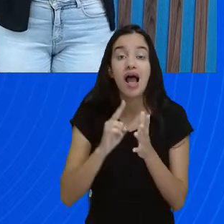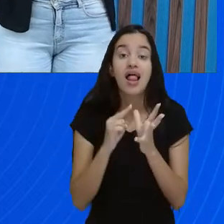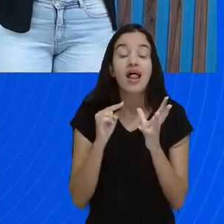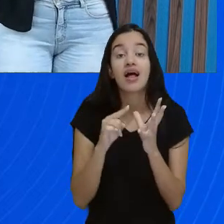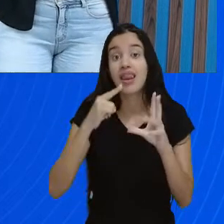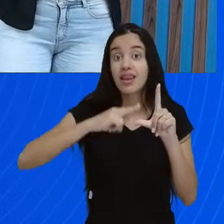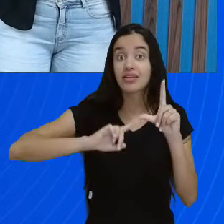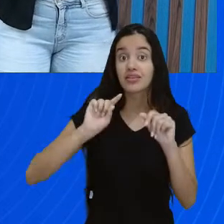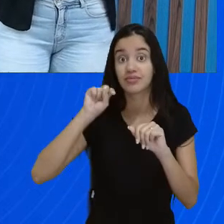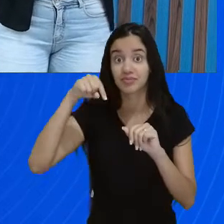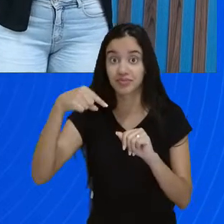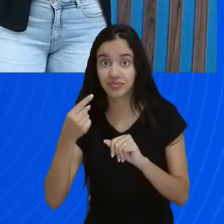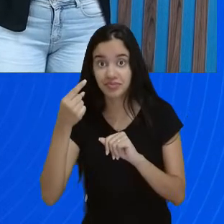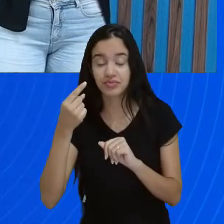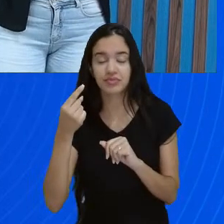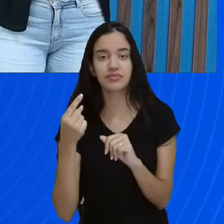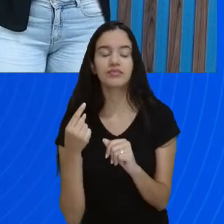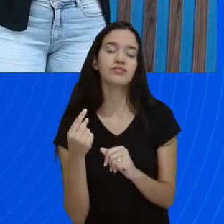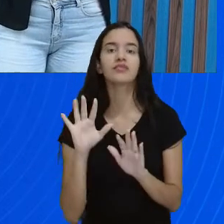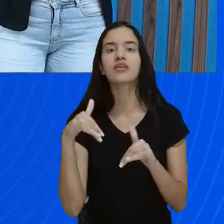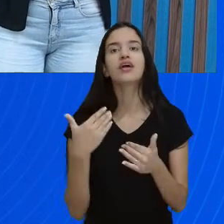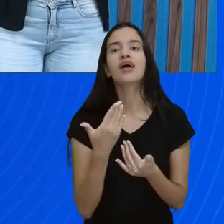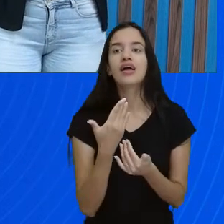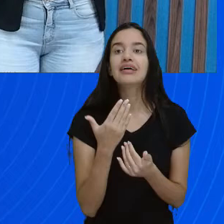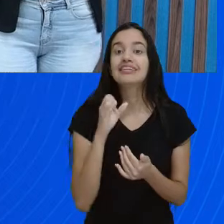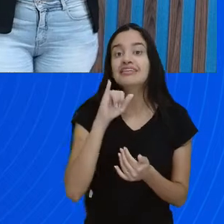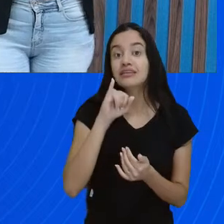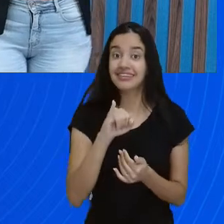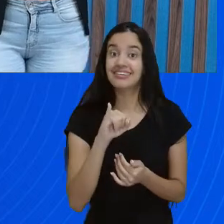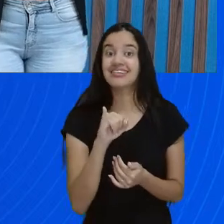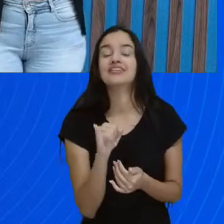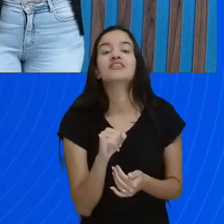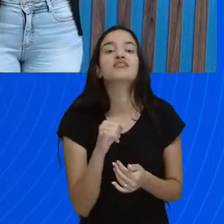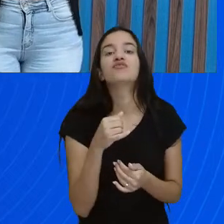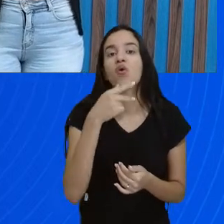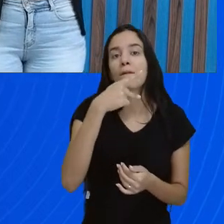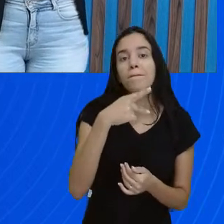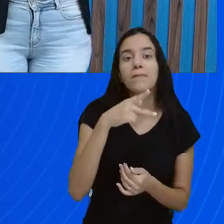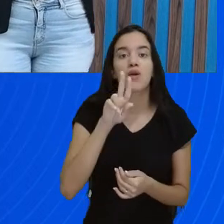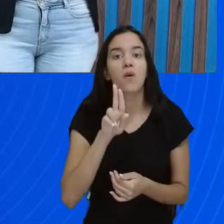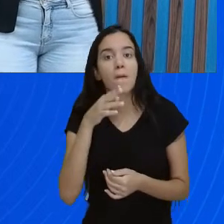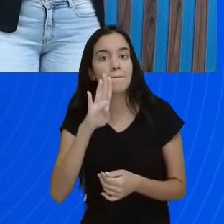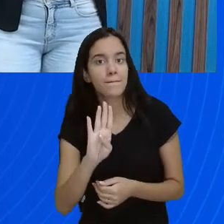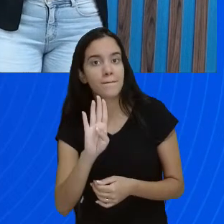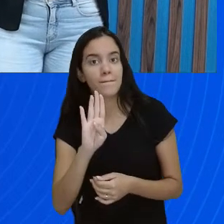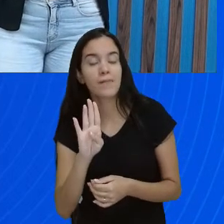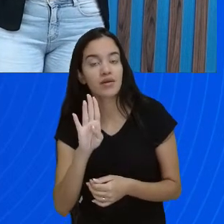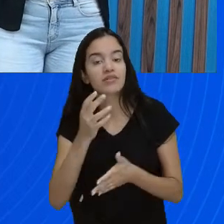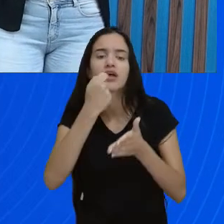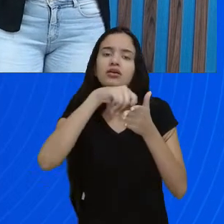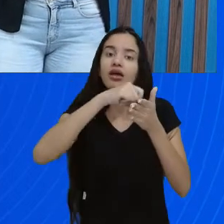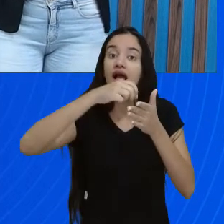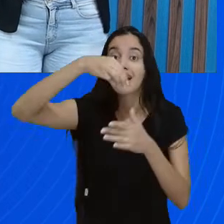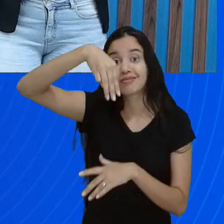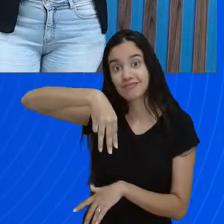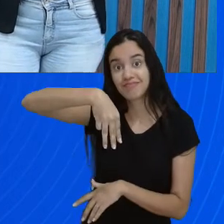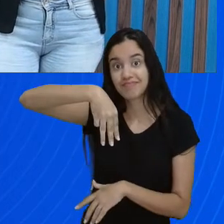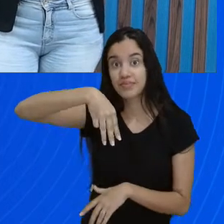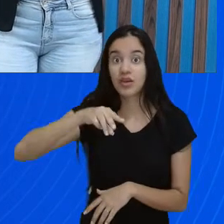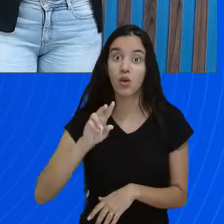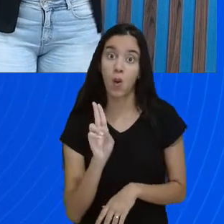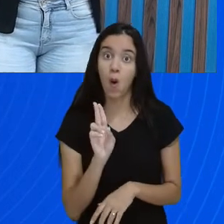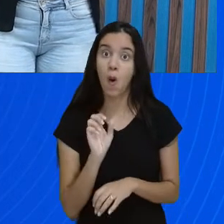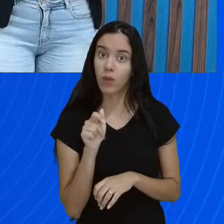a letrinha P ou a letrinha B? Se for uma dessas duas, você coloca M, 3 perninhas,